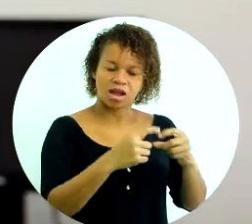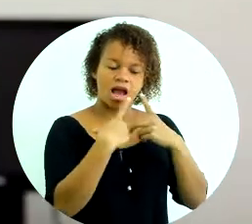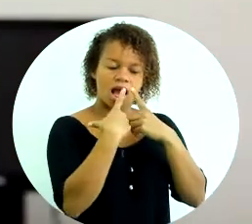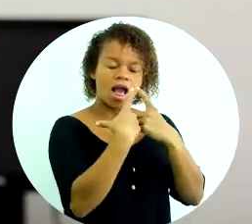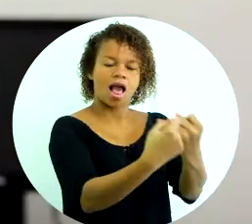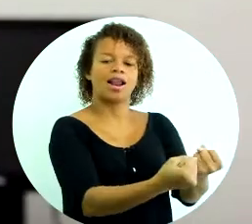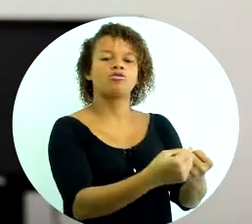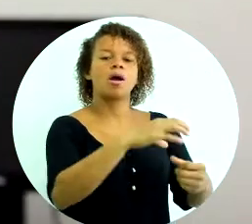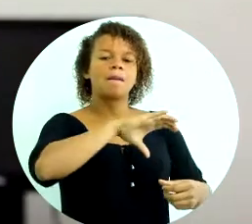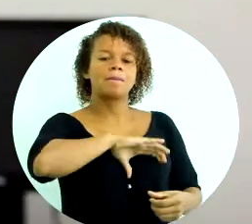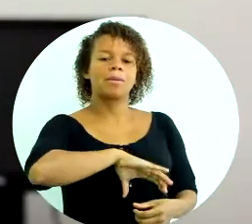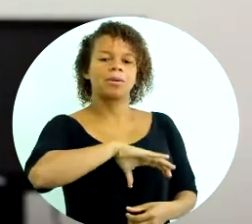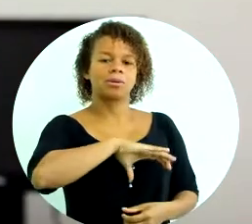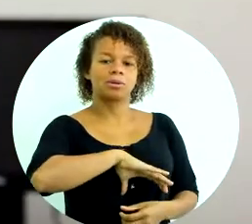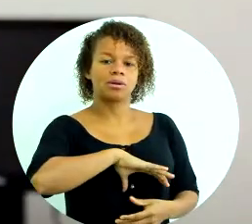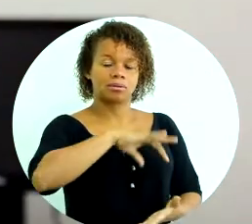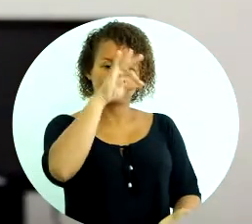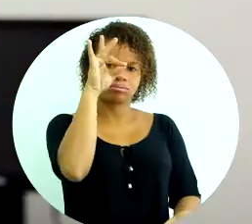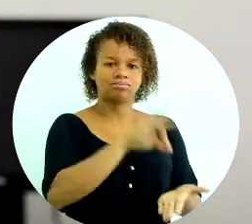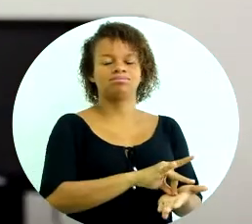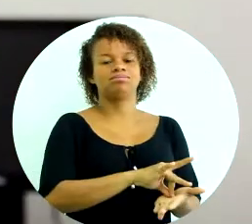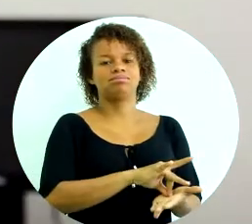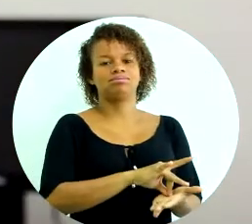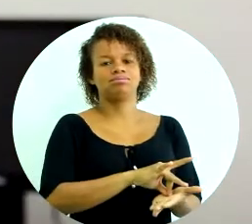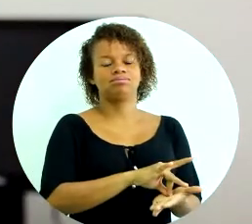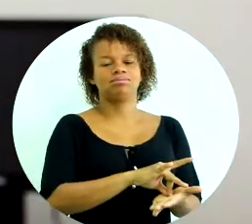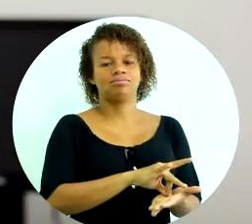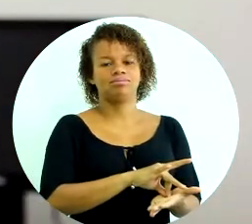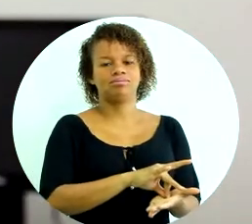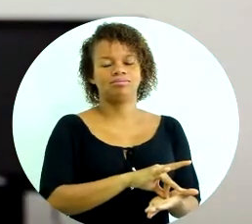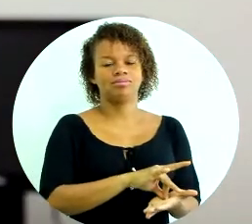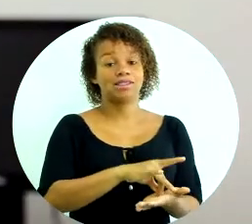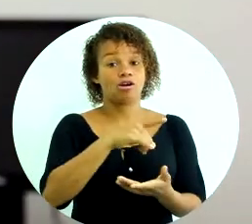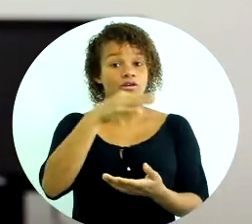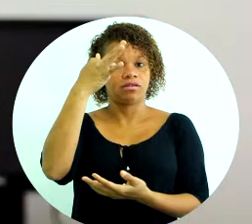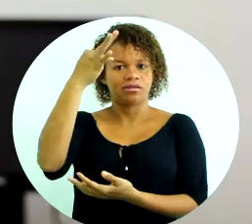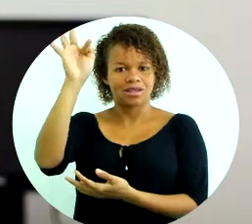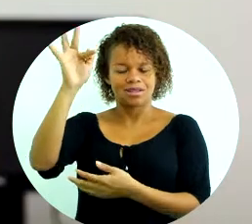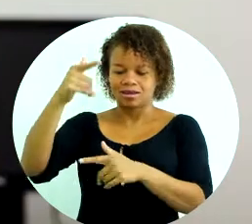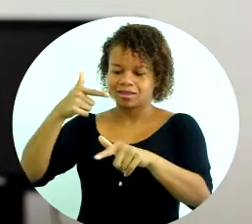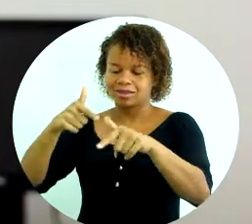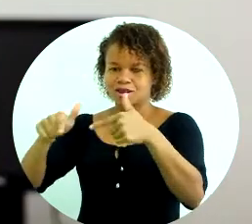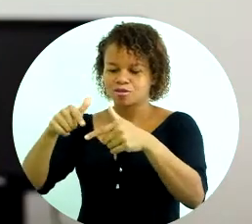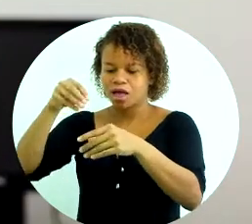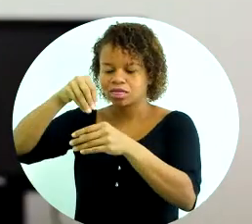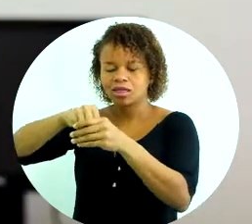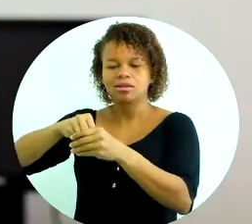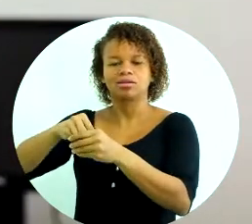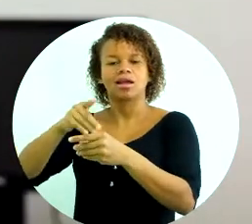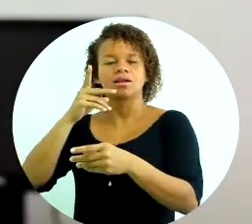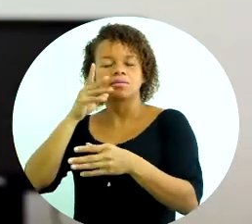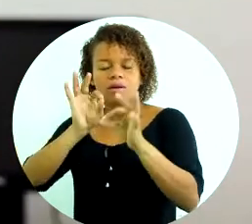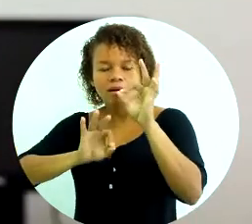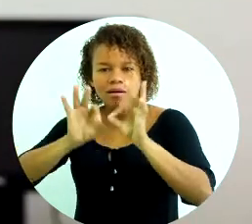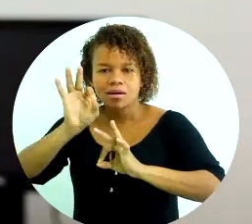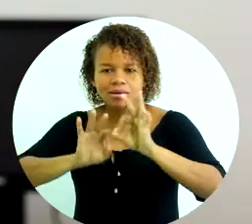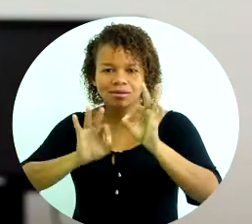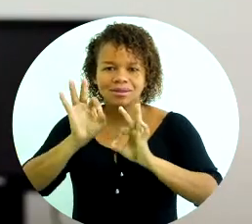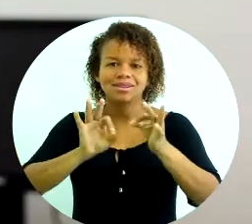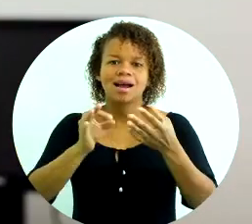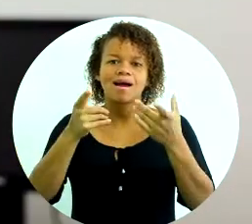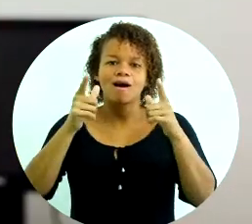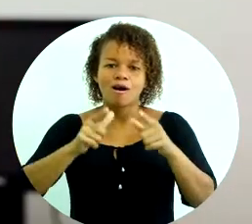sistematizem a língua portuguesa como língua padrão. Então, Emile Durkheim ele trabalha dentro dessa teoria